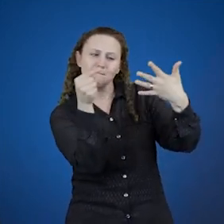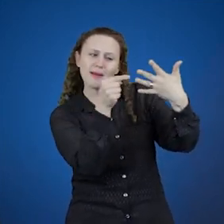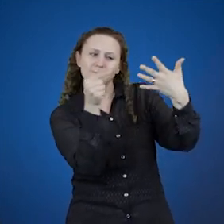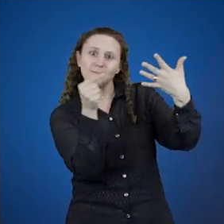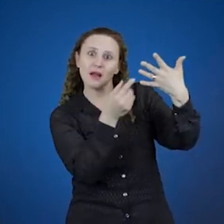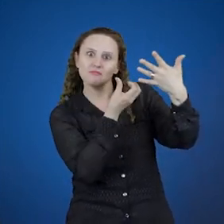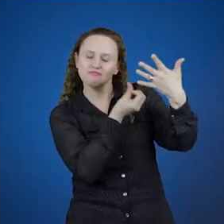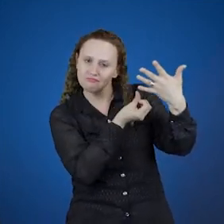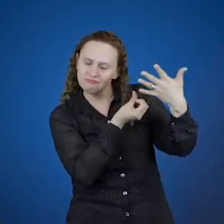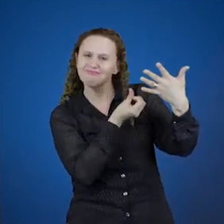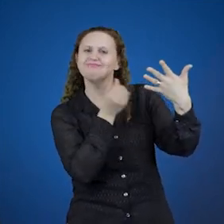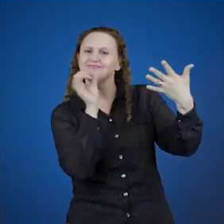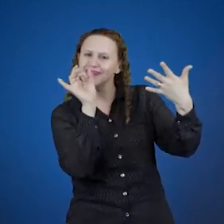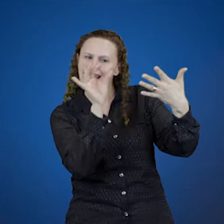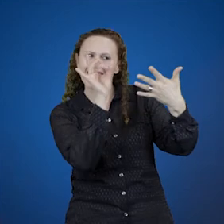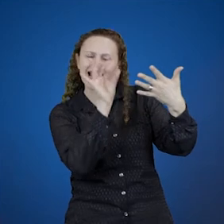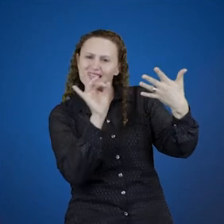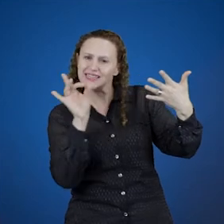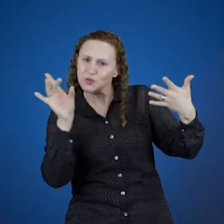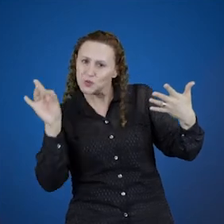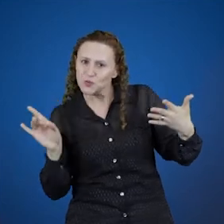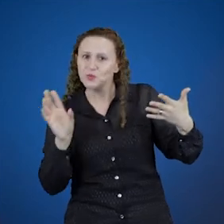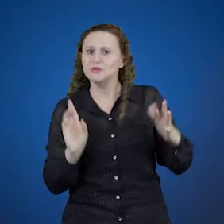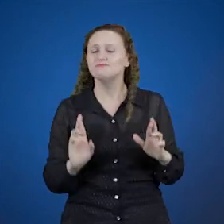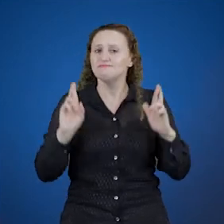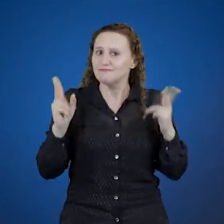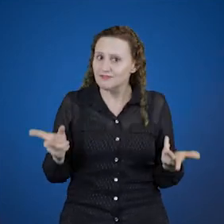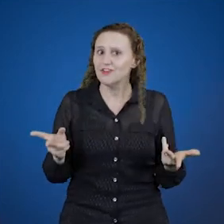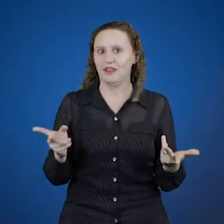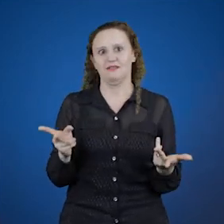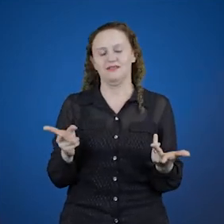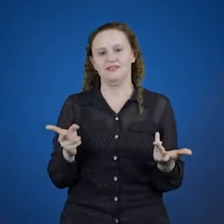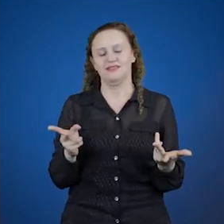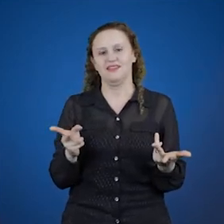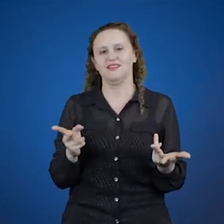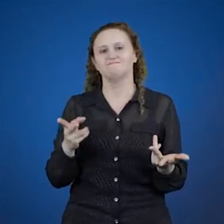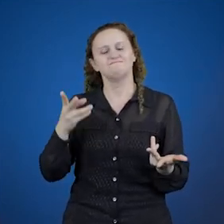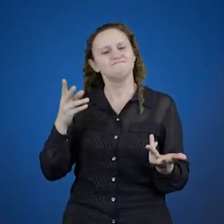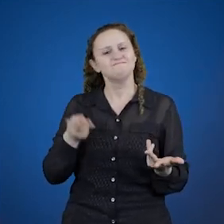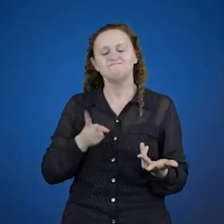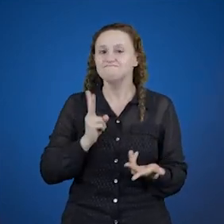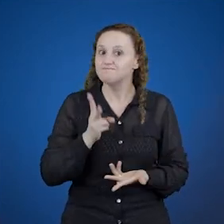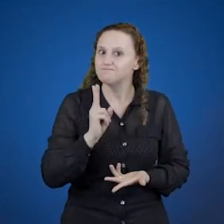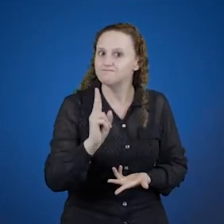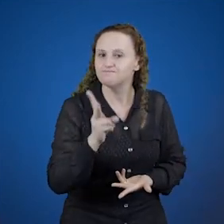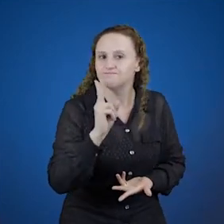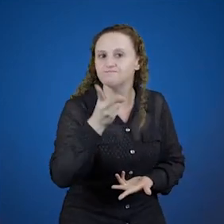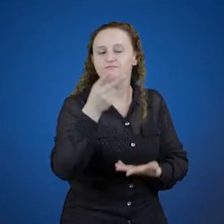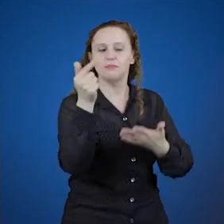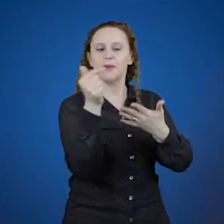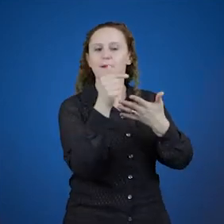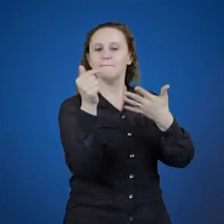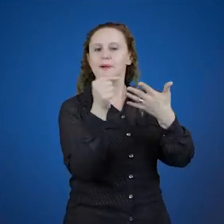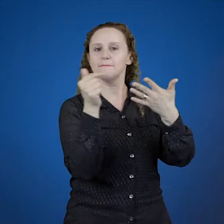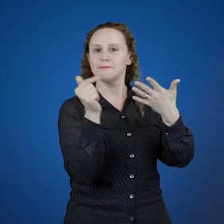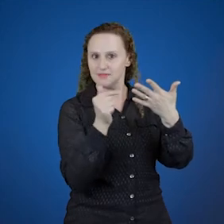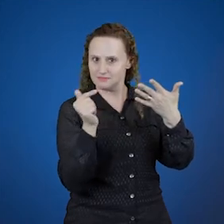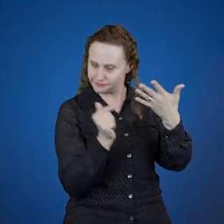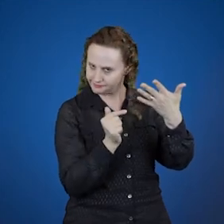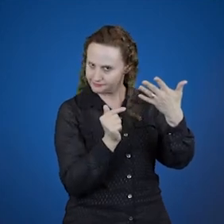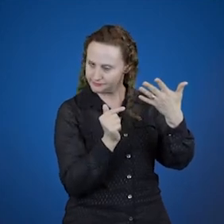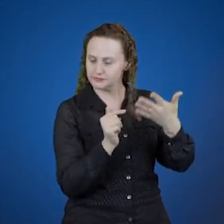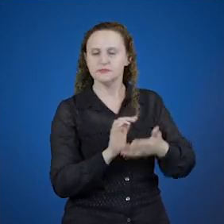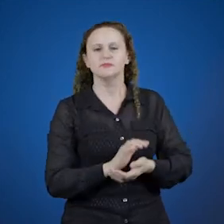objeto direto de uma outra maneira de objeto indireto de uma outra maneira e assim sucessivamente